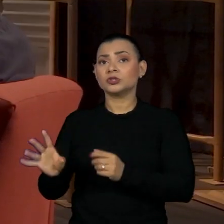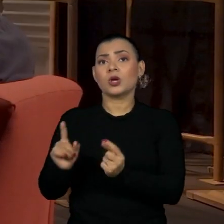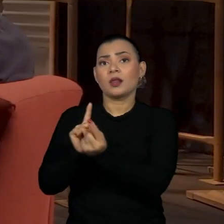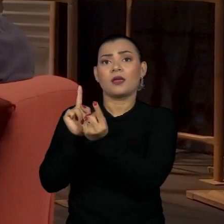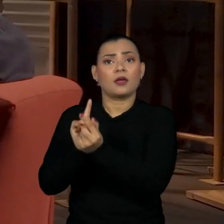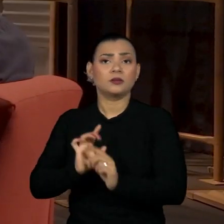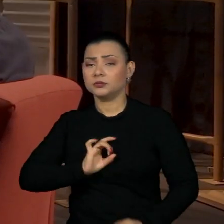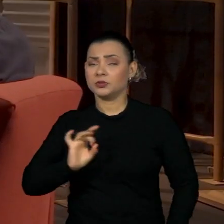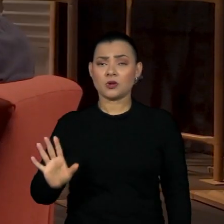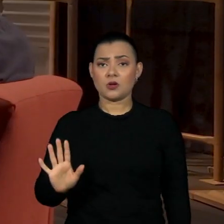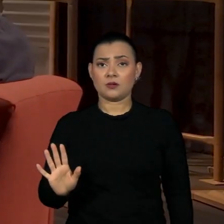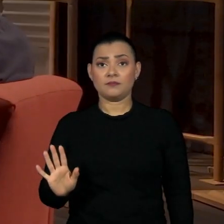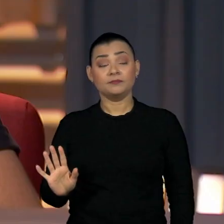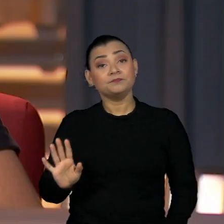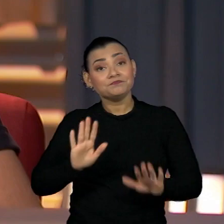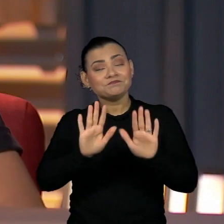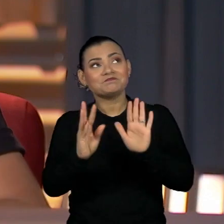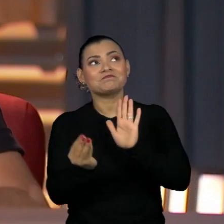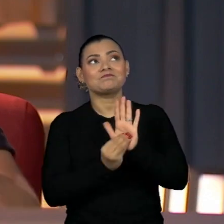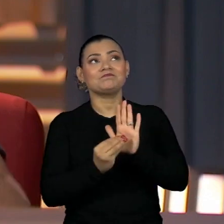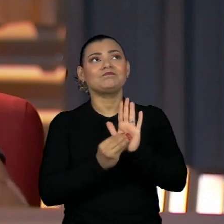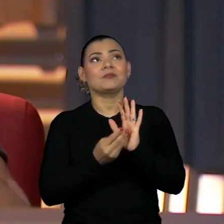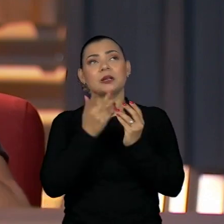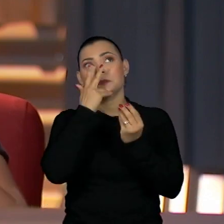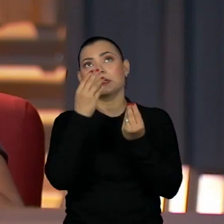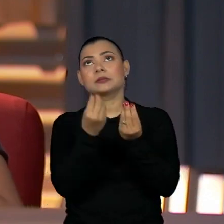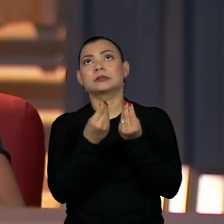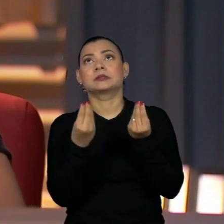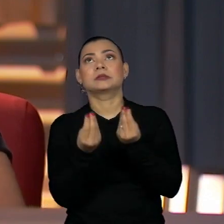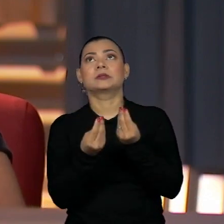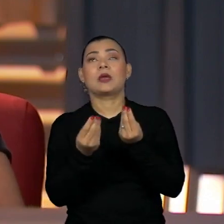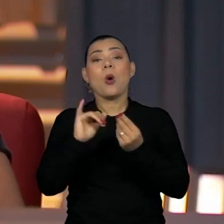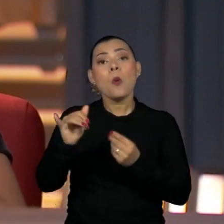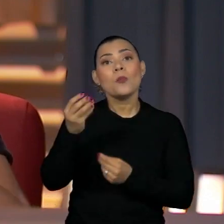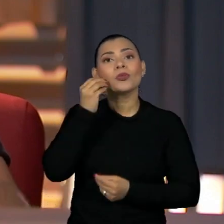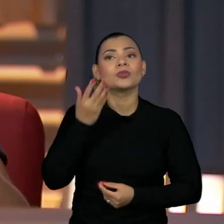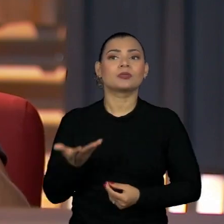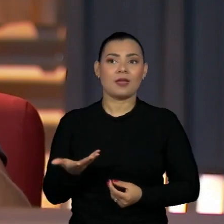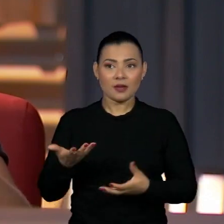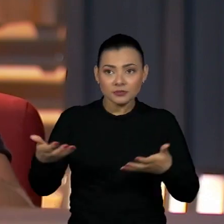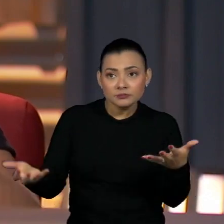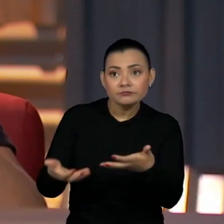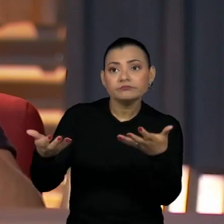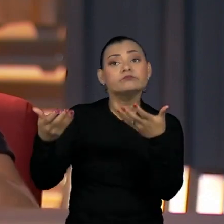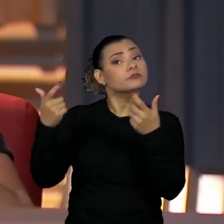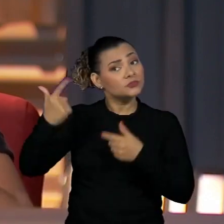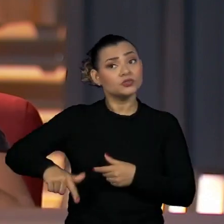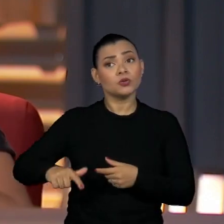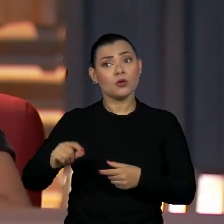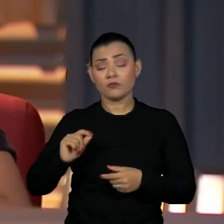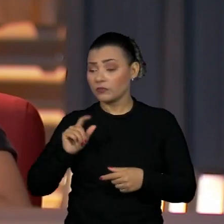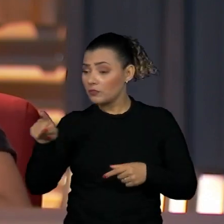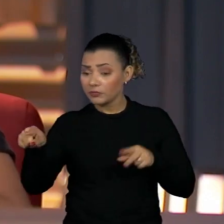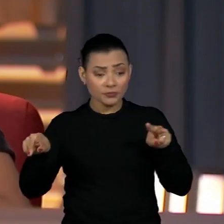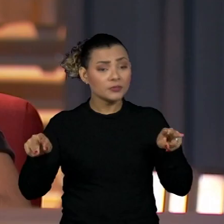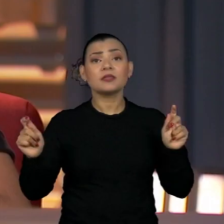cliente. Né? Então, eu acho que falta esse olhar de gerar oportunidade e, novamente, ver que os dois lados podem sair ganhando nessa